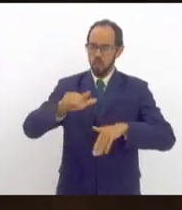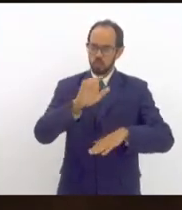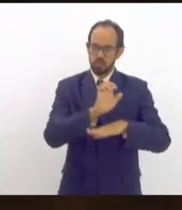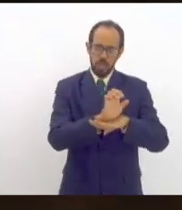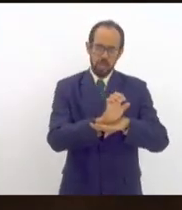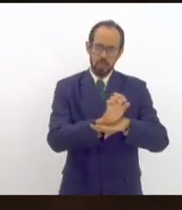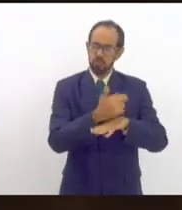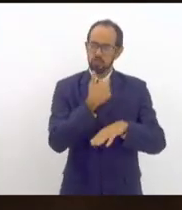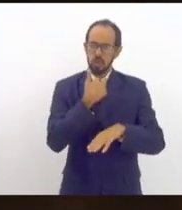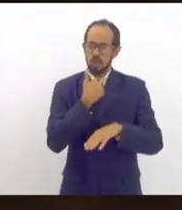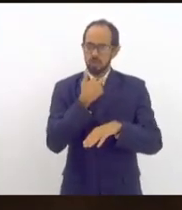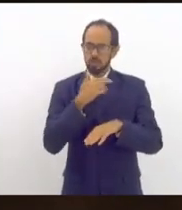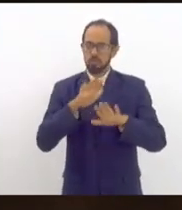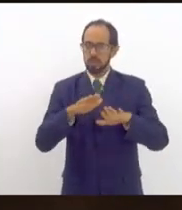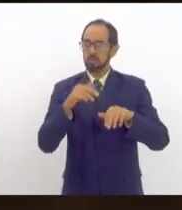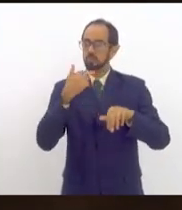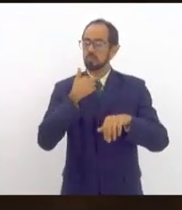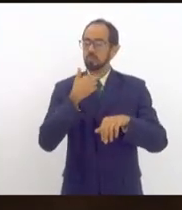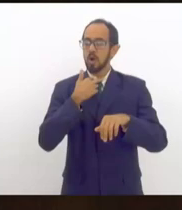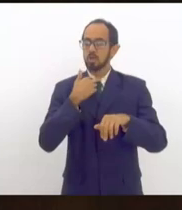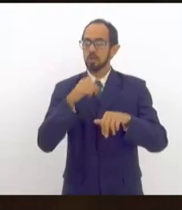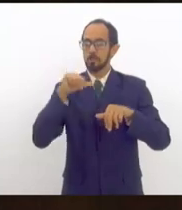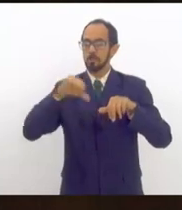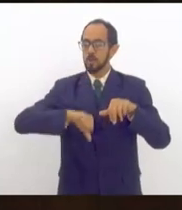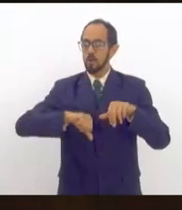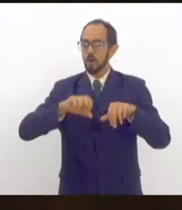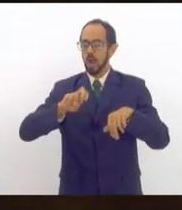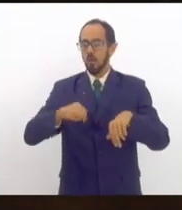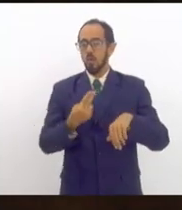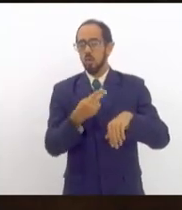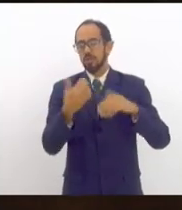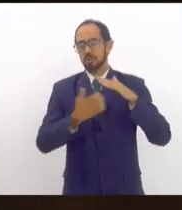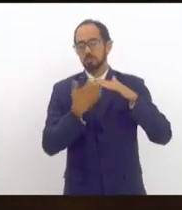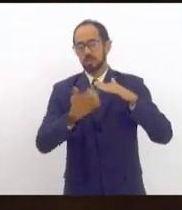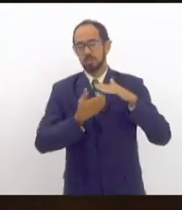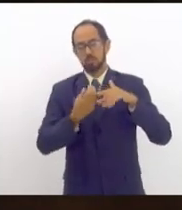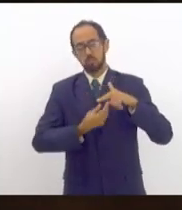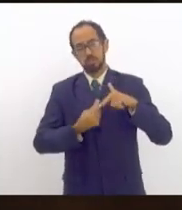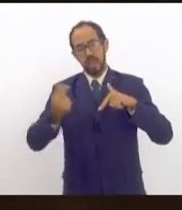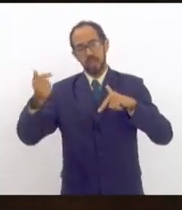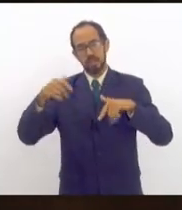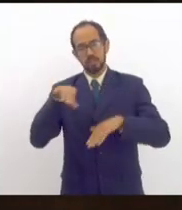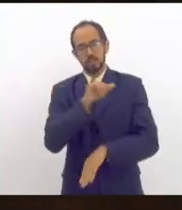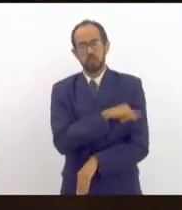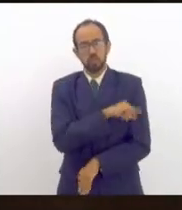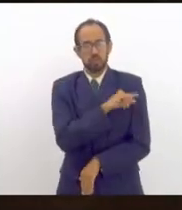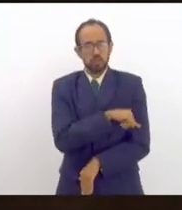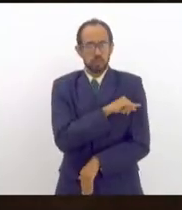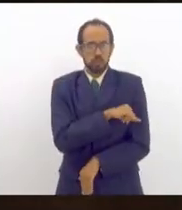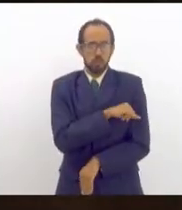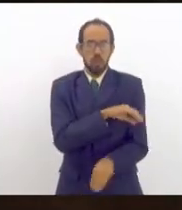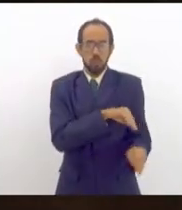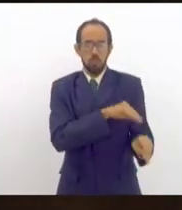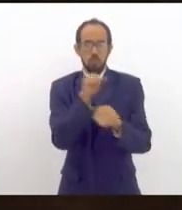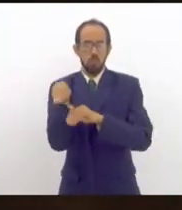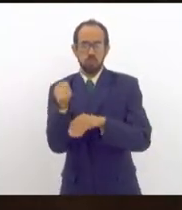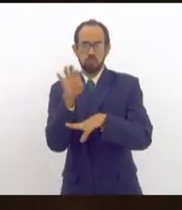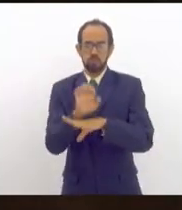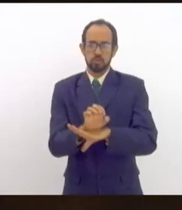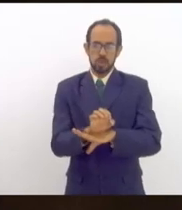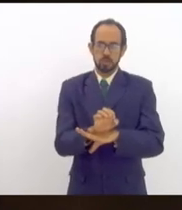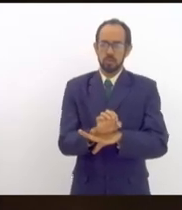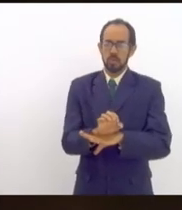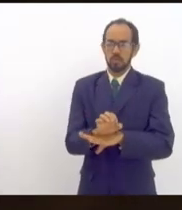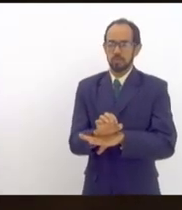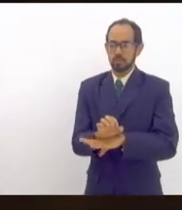só não pode ser pior porque senão as empresas vão sair do Rio de Janeiro e vão para outros estados para colocar sua força de trabalho né é